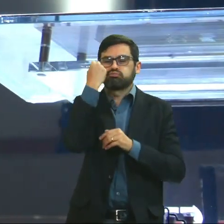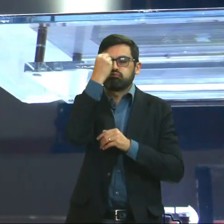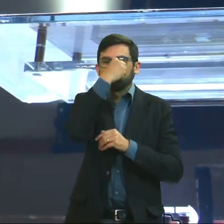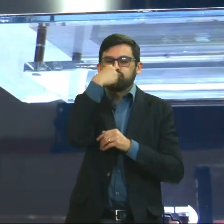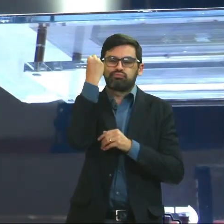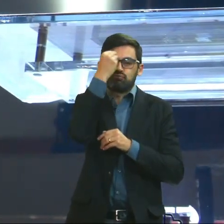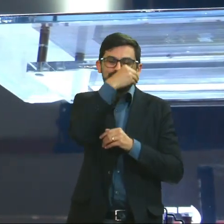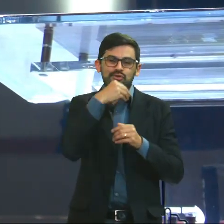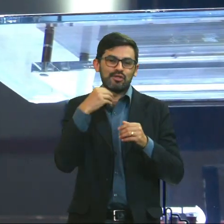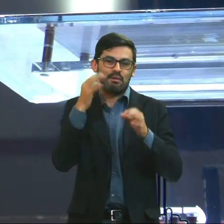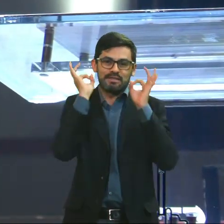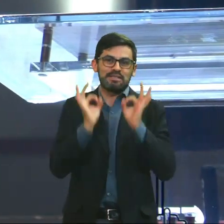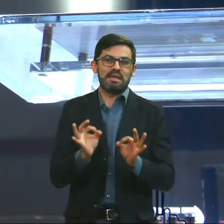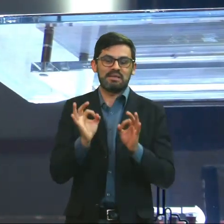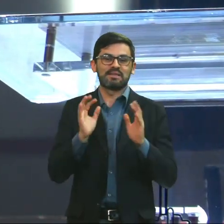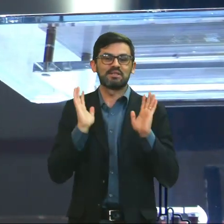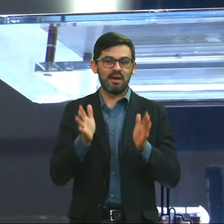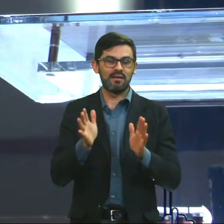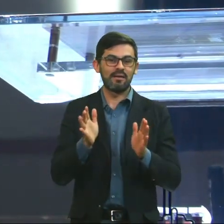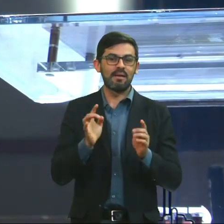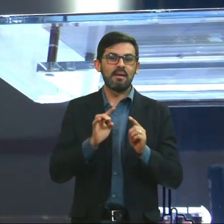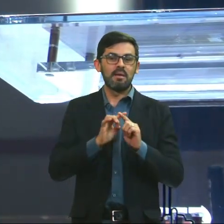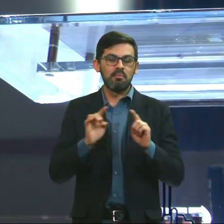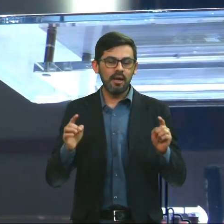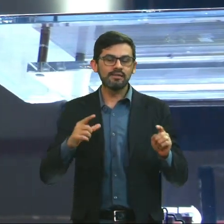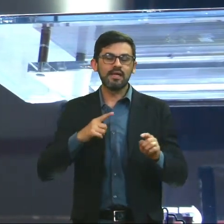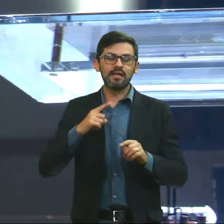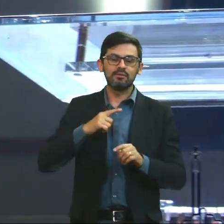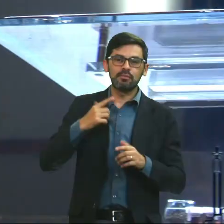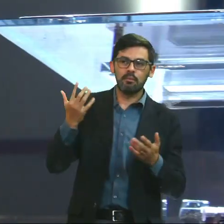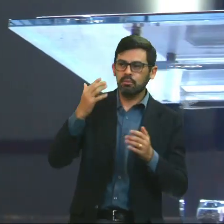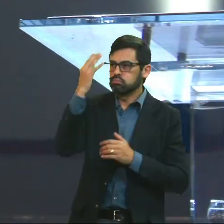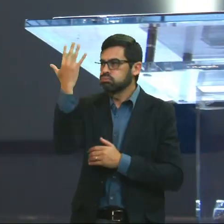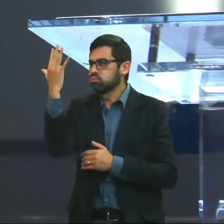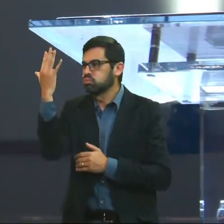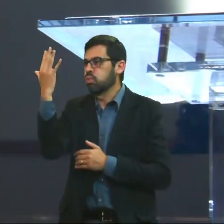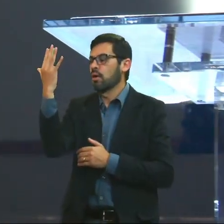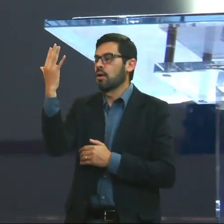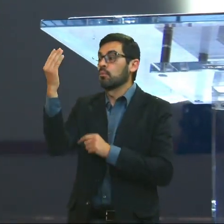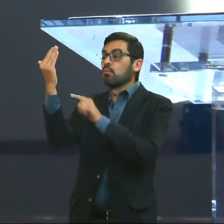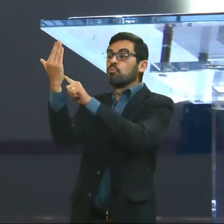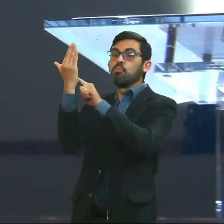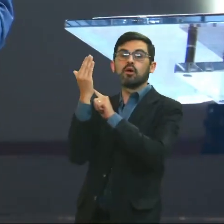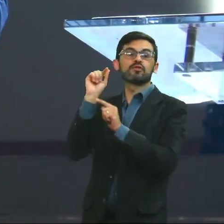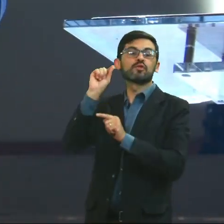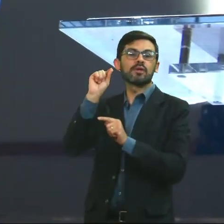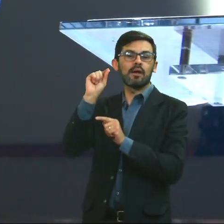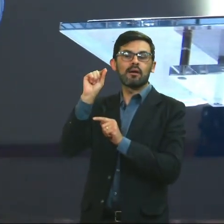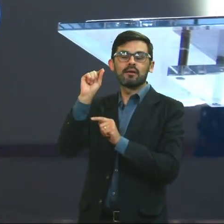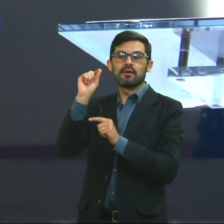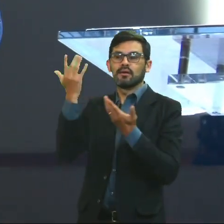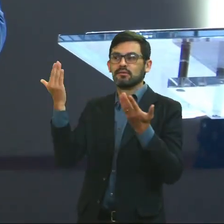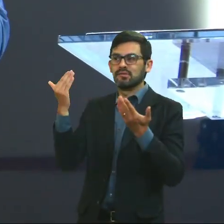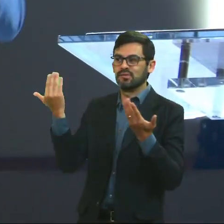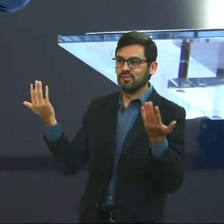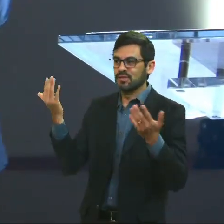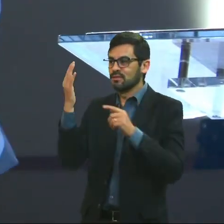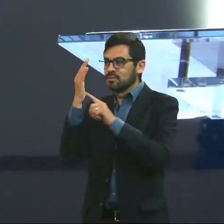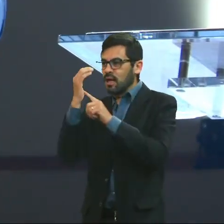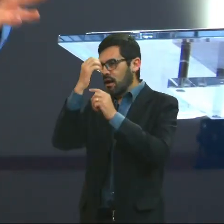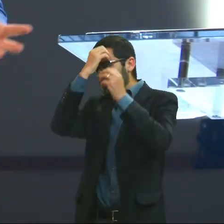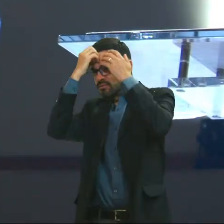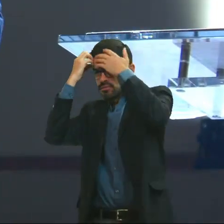pronta. Não, você gasta um tempo, o quê? Olhando no espelho. Por que o espelho que ele mostra? A tua situação, para você dar